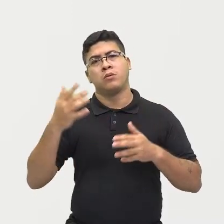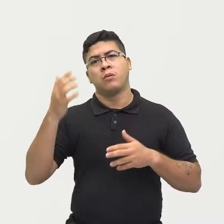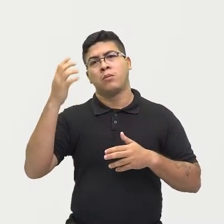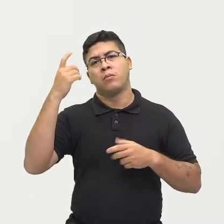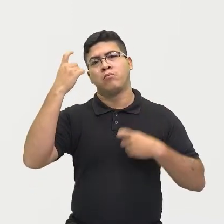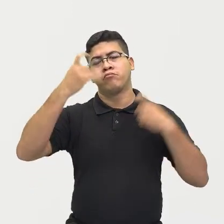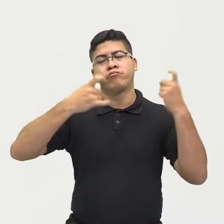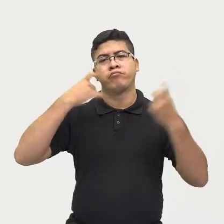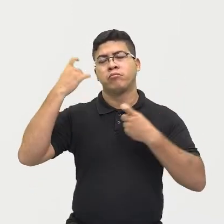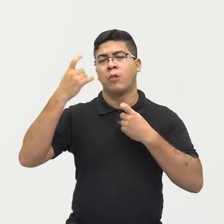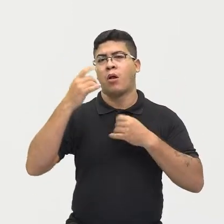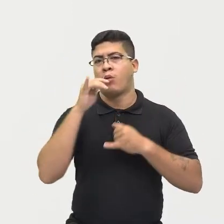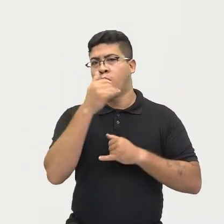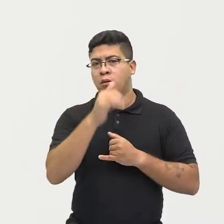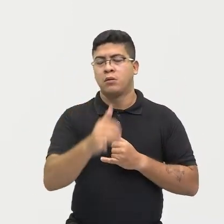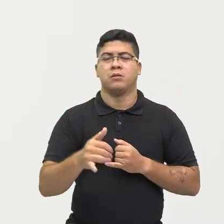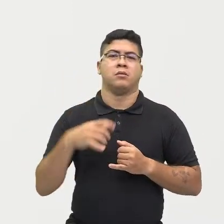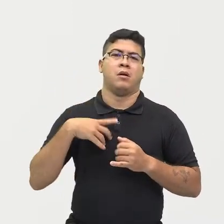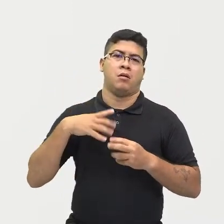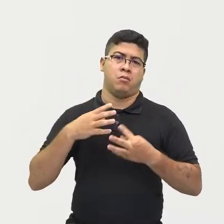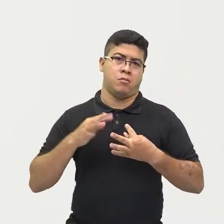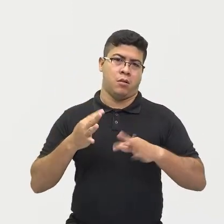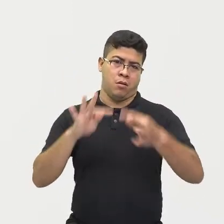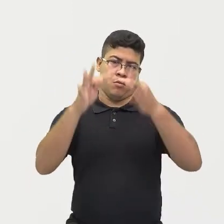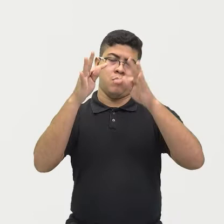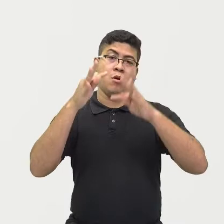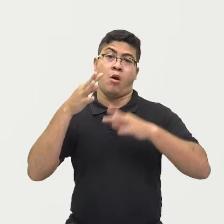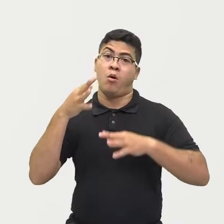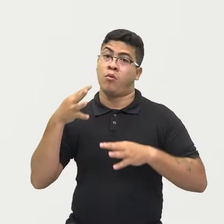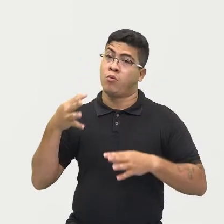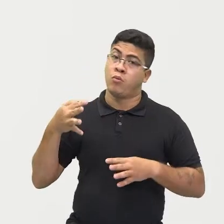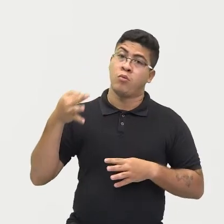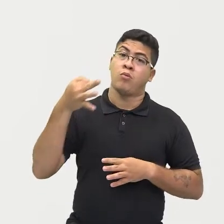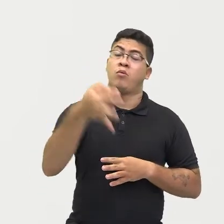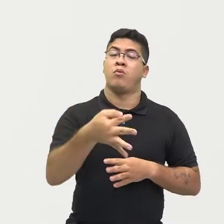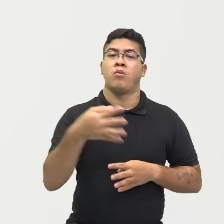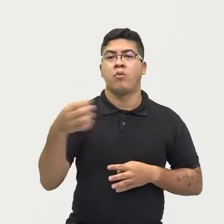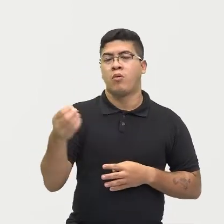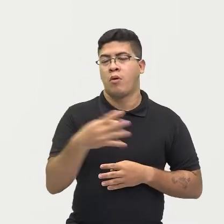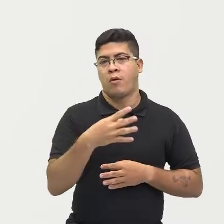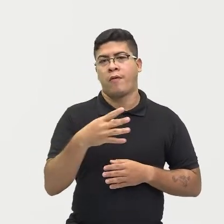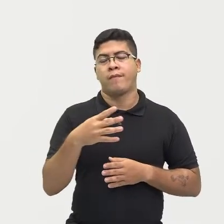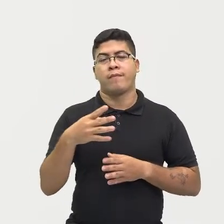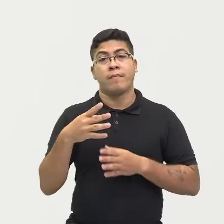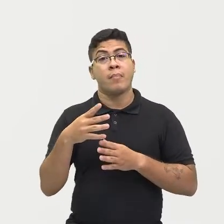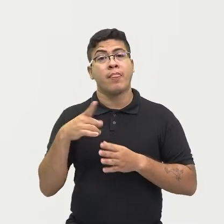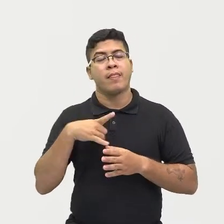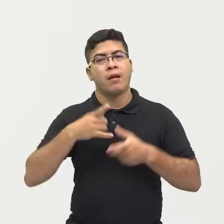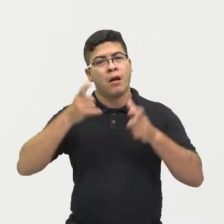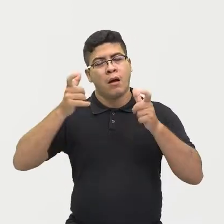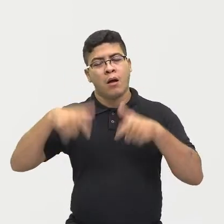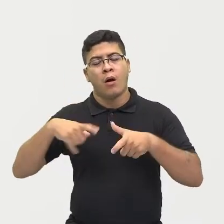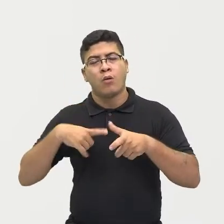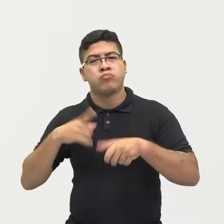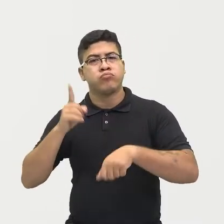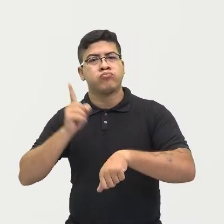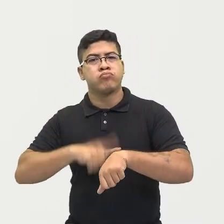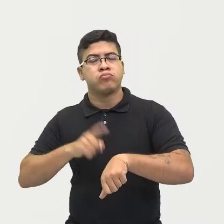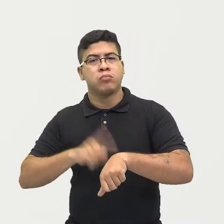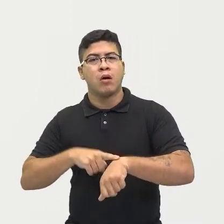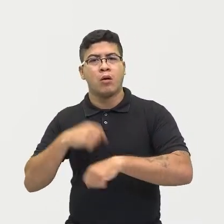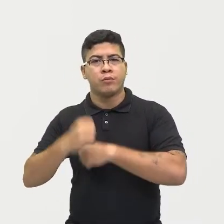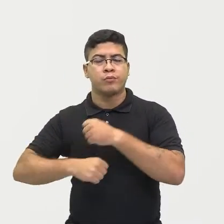eletricidade, com o novo. Novo na época, estamos no século XIX, final do século XIX, início do século XX. Então,